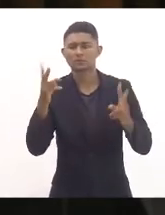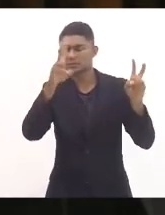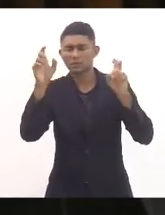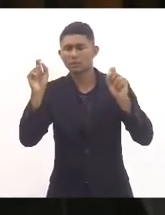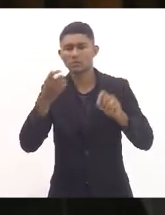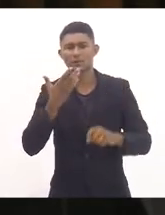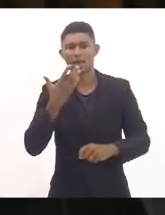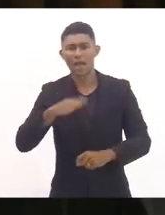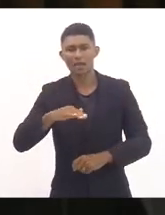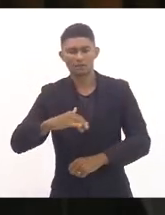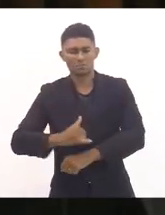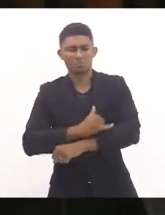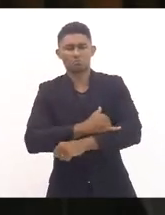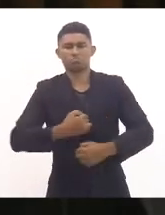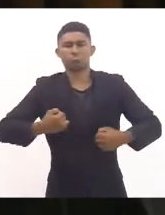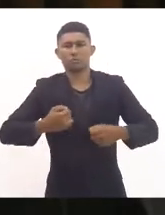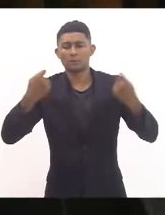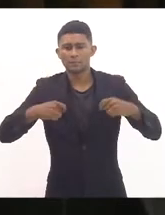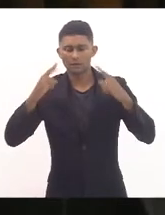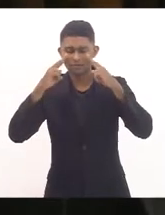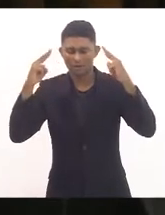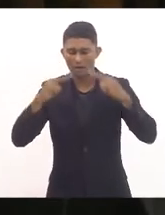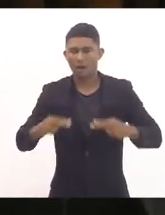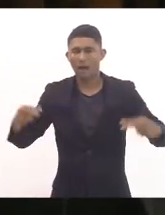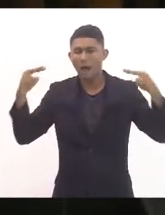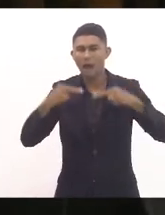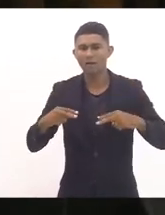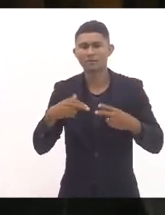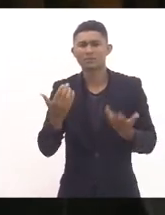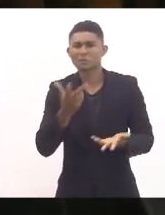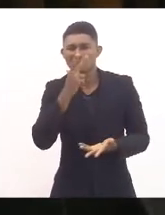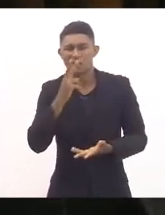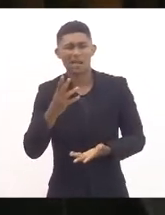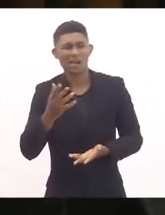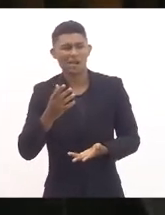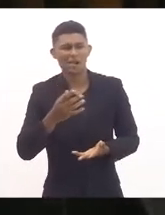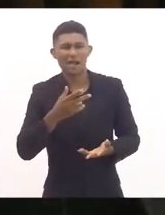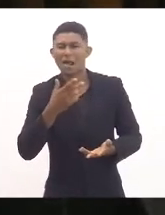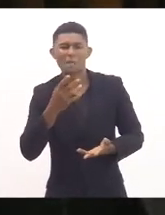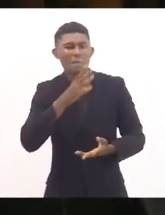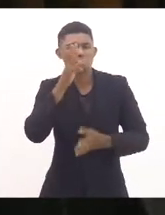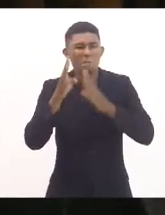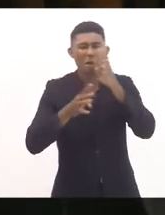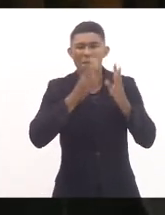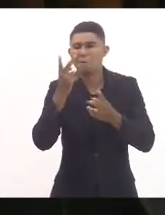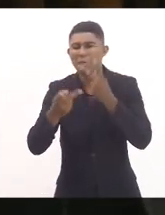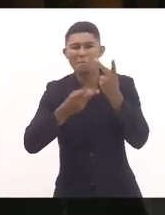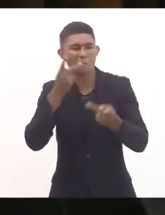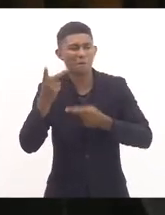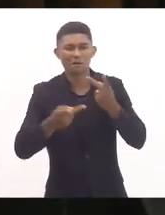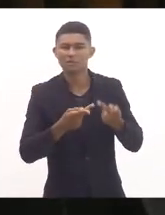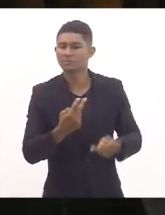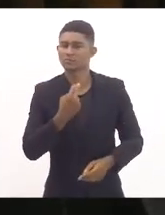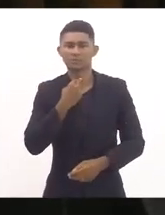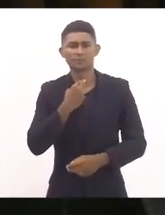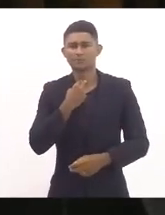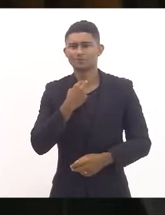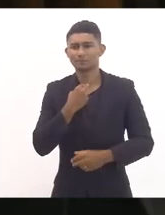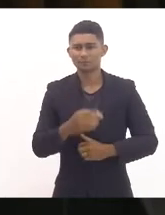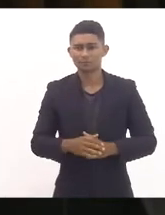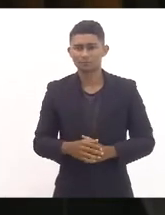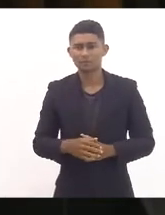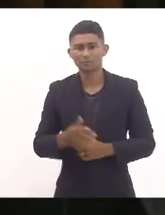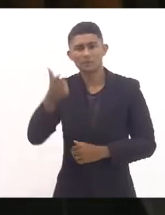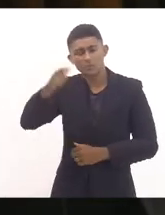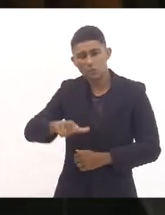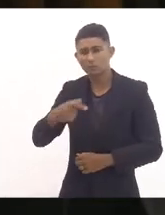deveriam olhar para si mesmos e não fazer balela e mimimi com os outros. Nosso ouvido não é pinico. Agora, deputado, eu faço